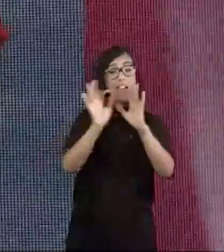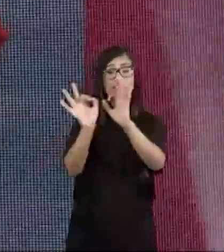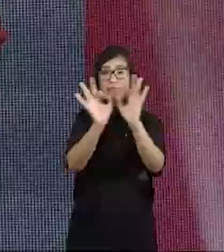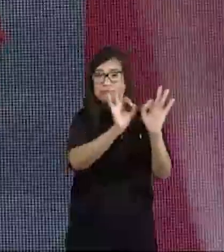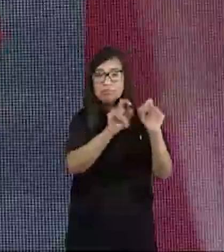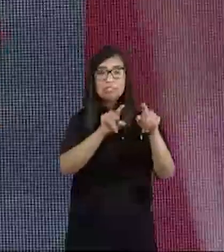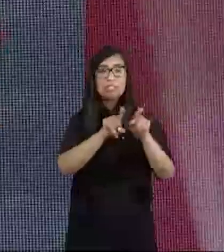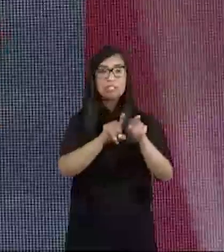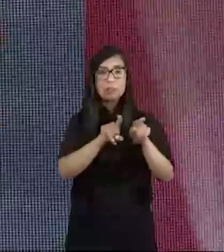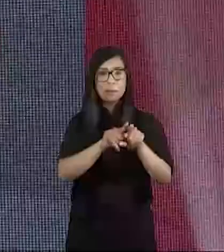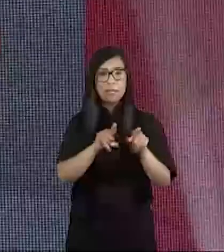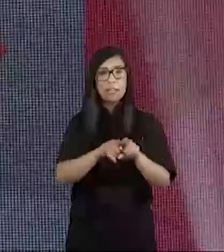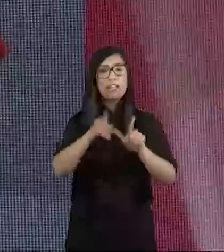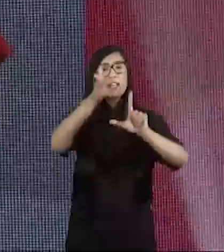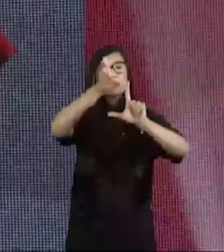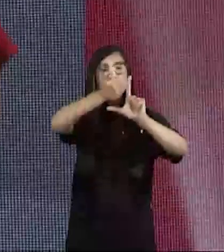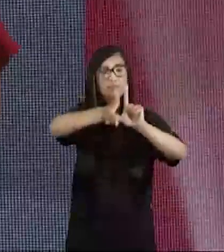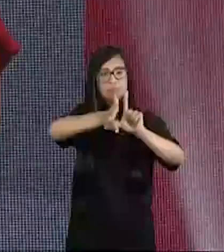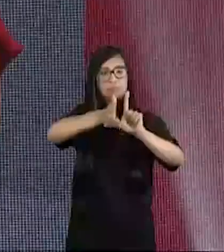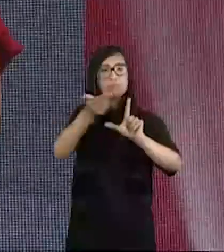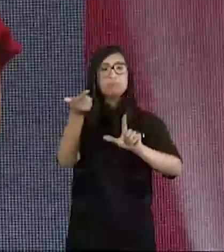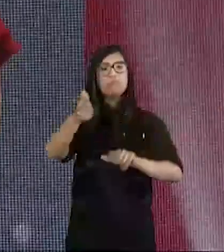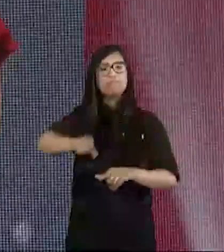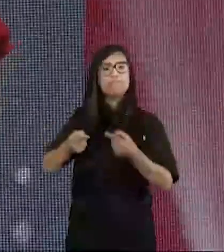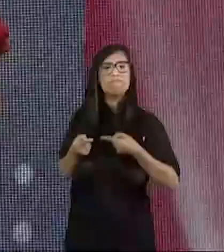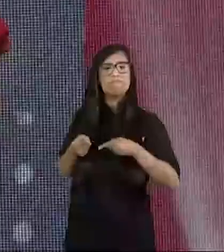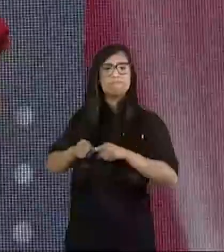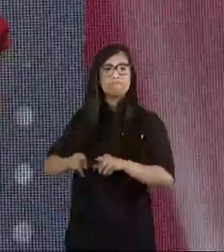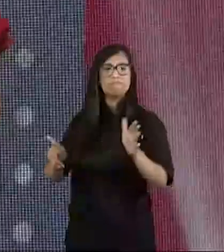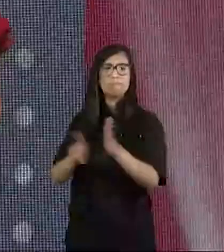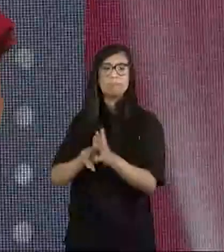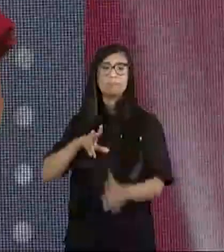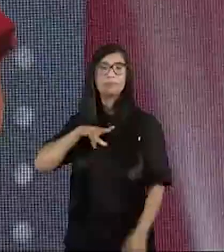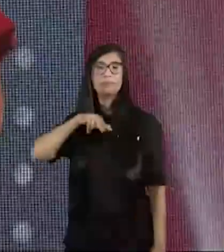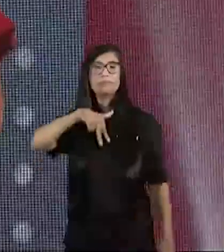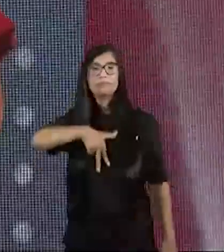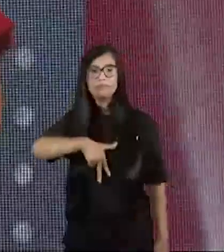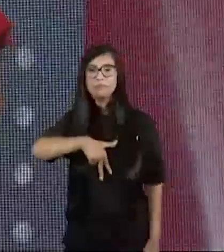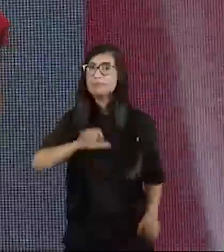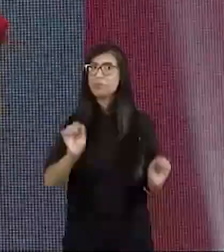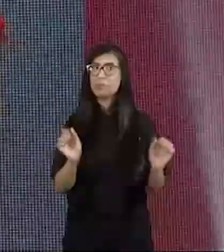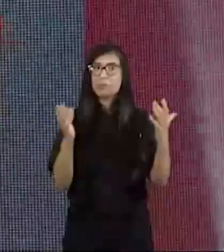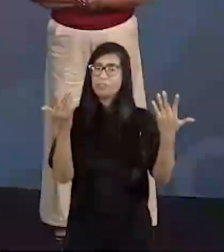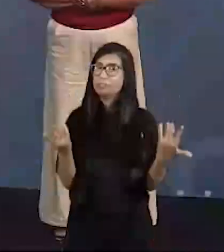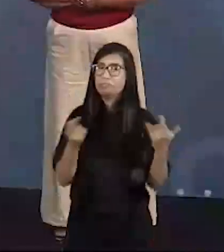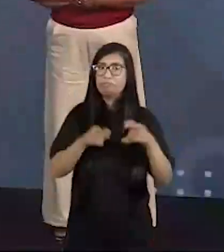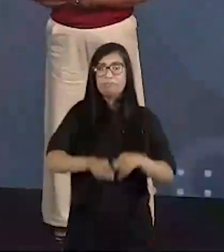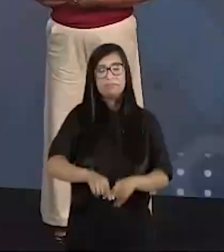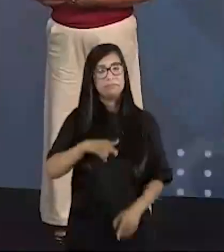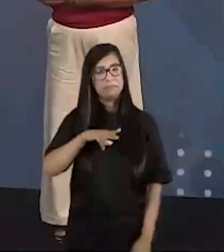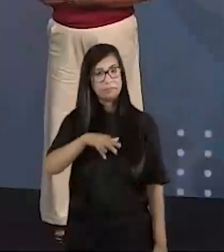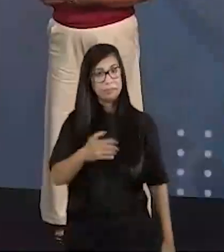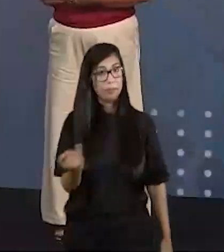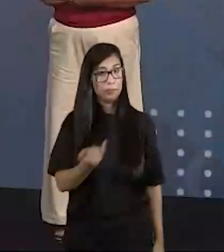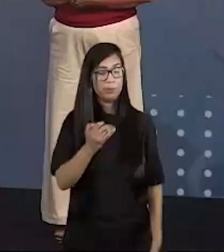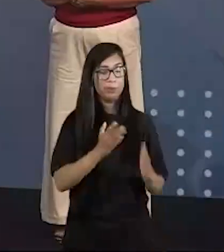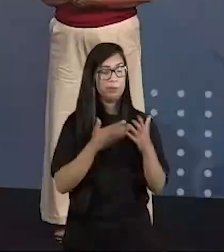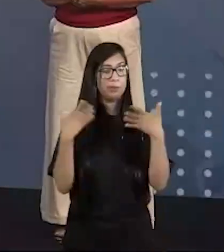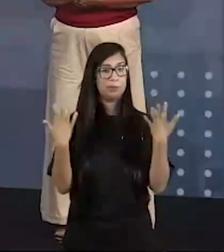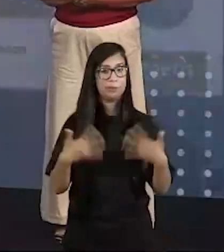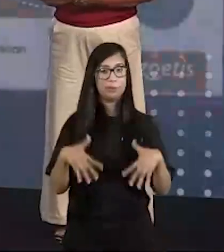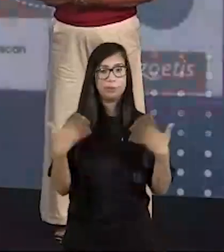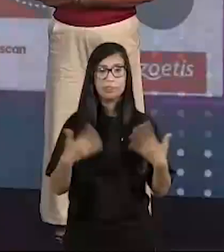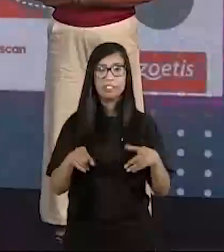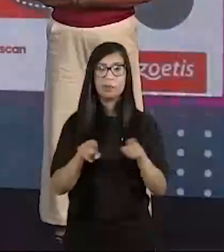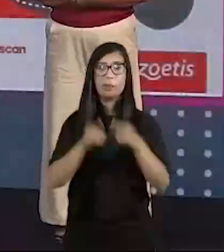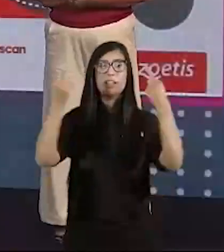também aos colegas que estão em Portugal. Que honra, né? Fazer um evento em conjunto. Bom, gente,